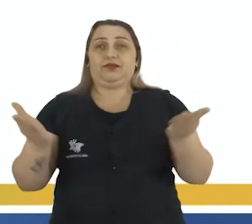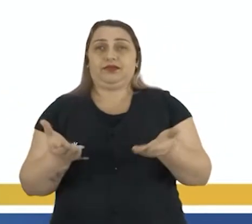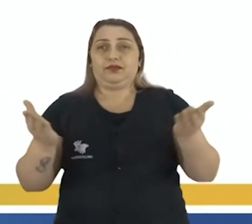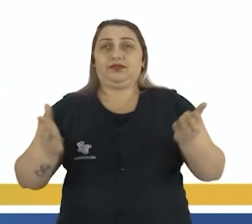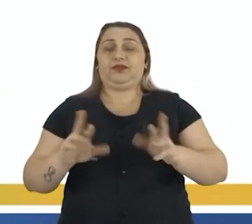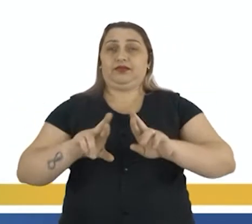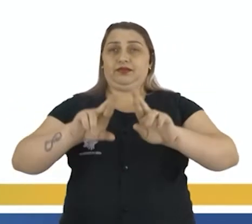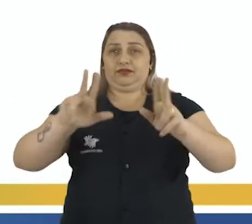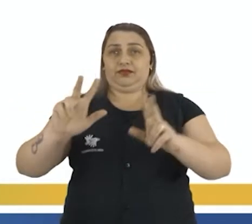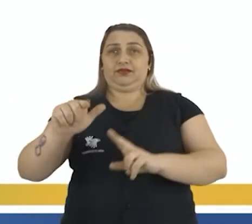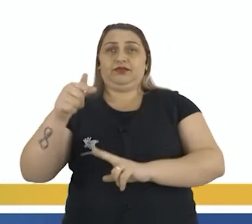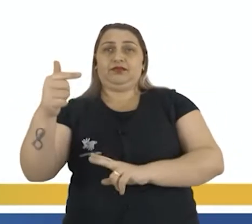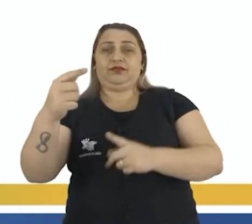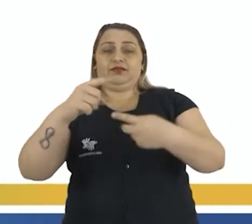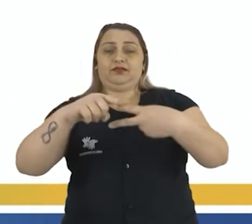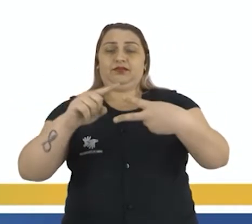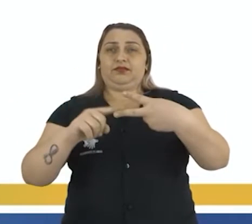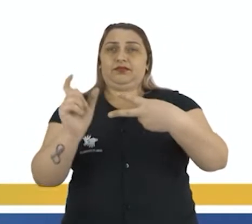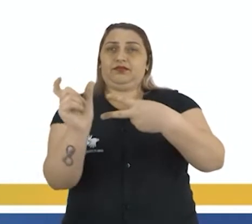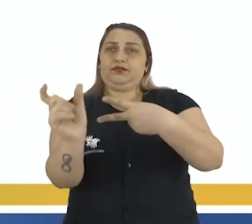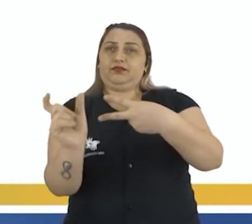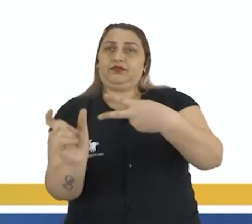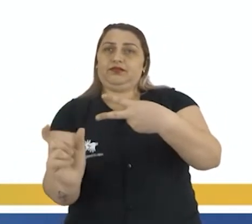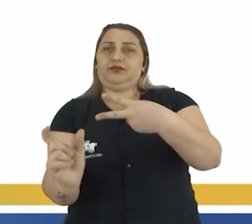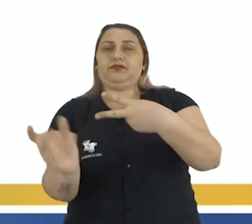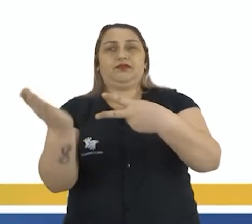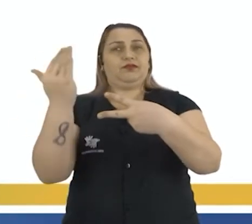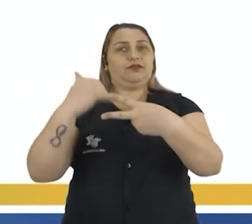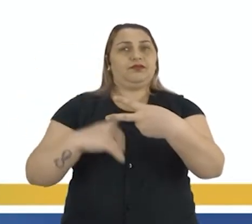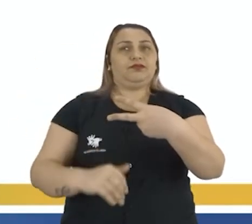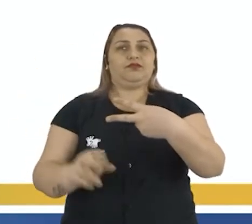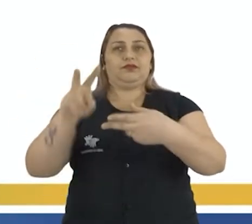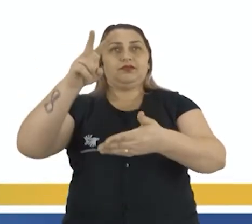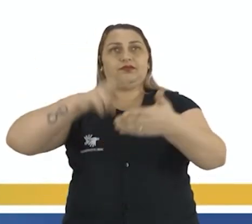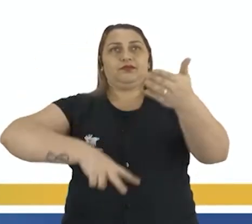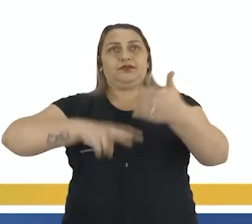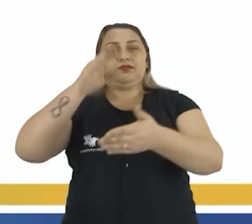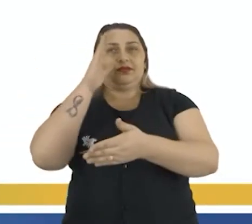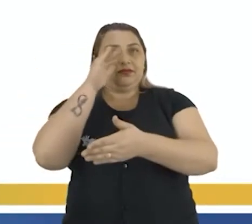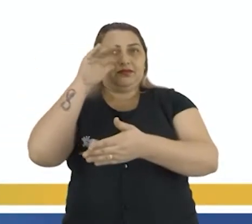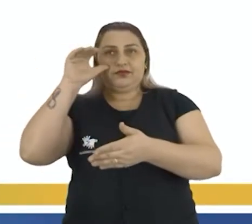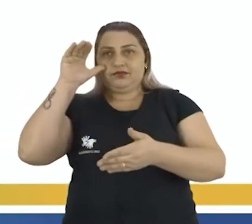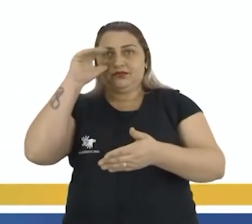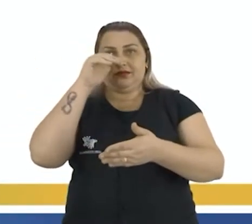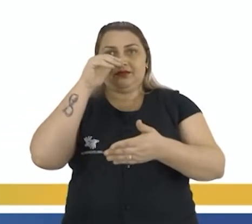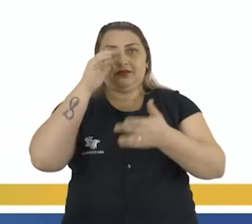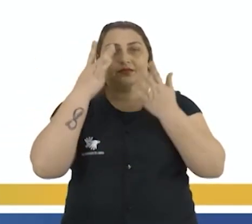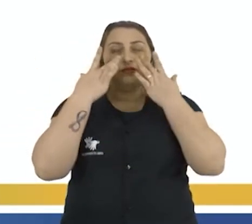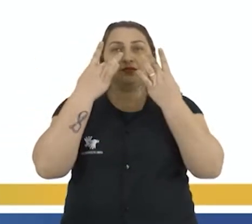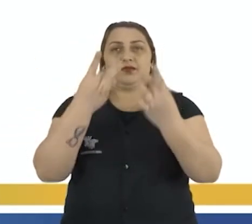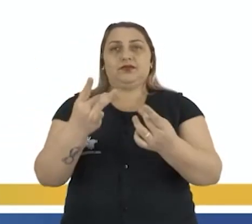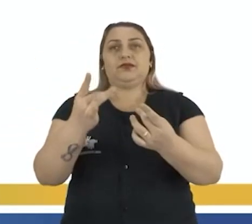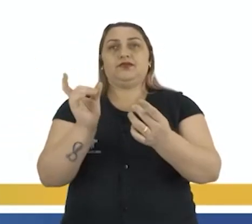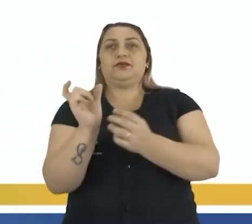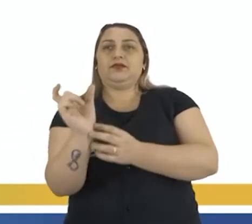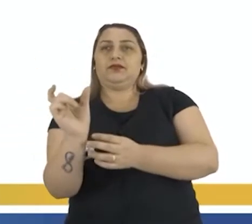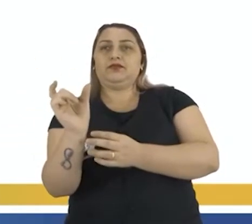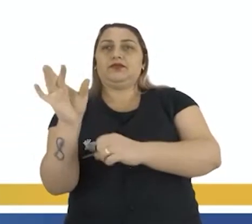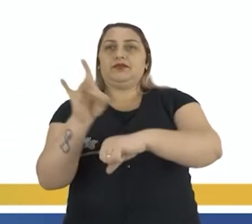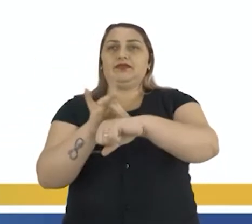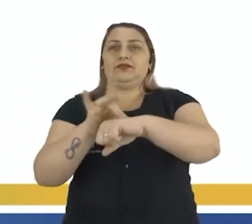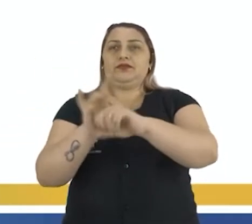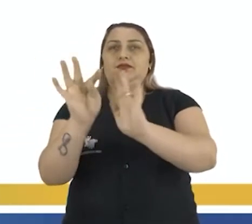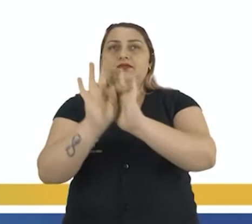a diferença entre outras duas palavras? Vamos lá? Leia a curiosidade a seguir e observe a palavra destacada no